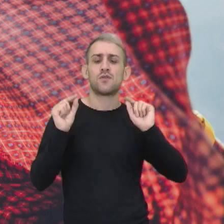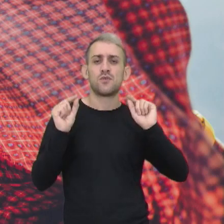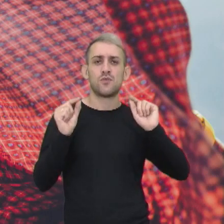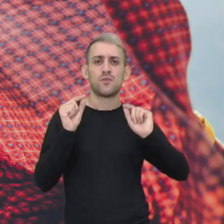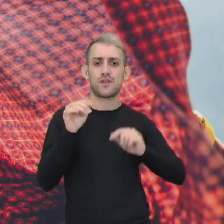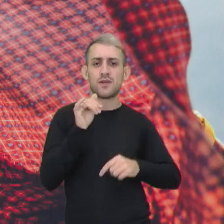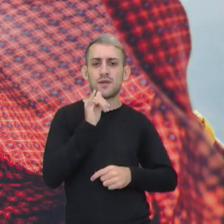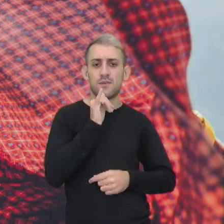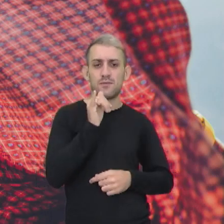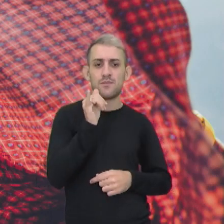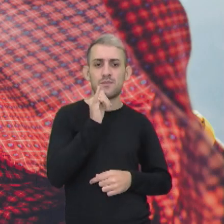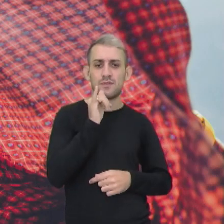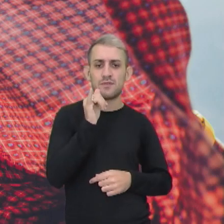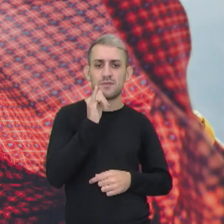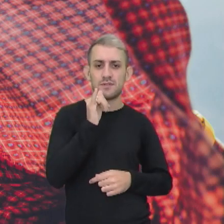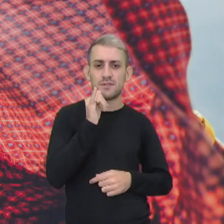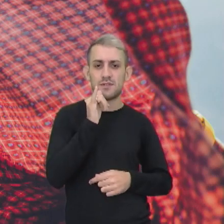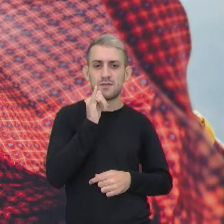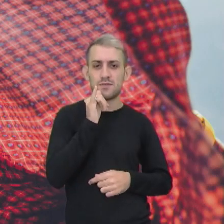o que